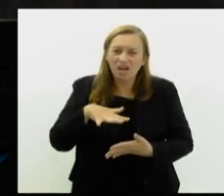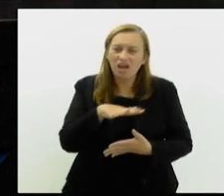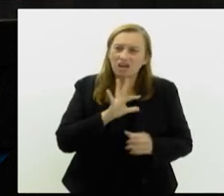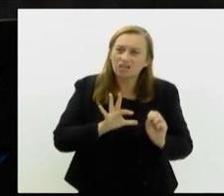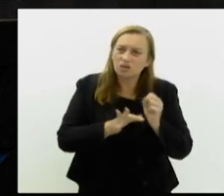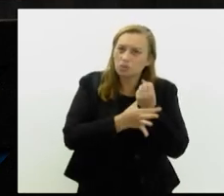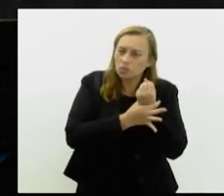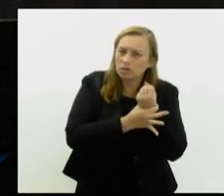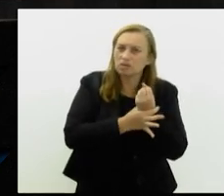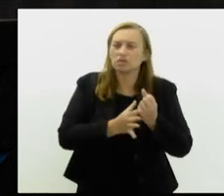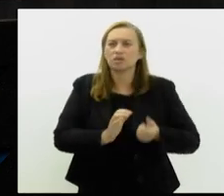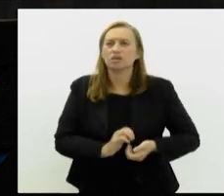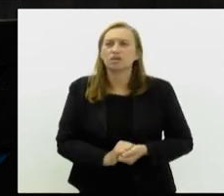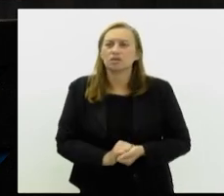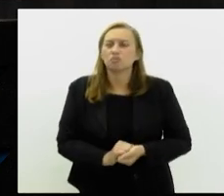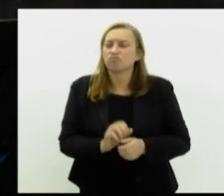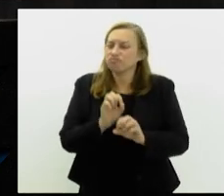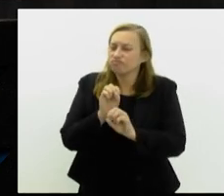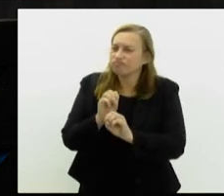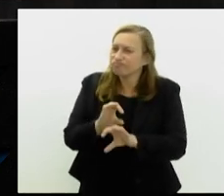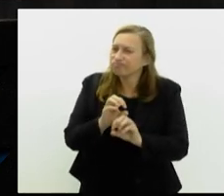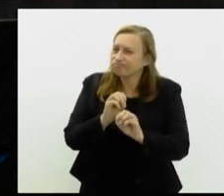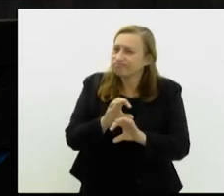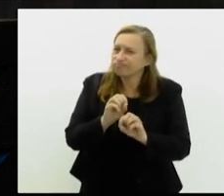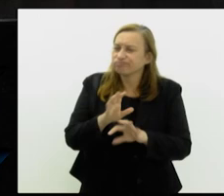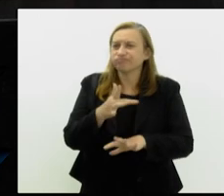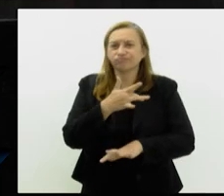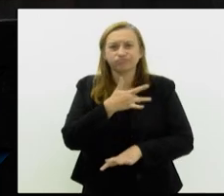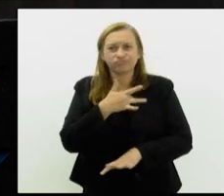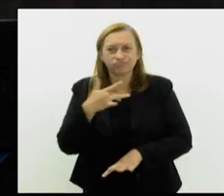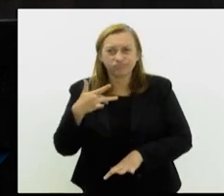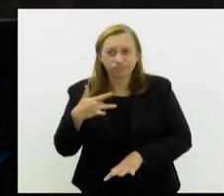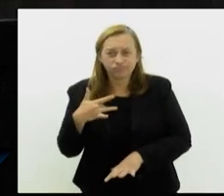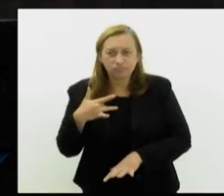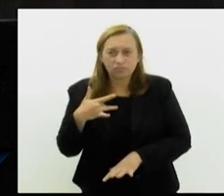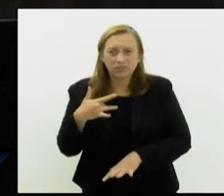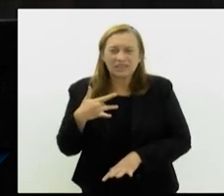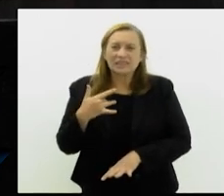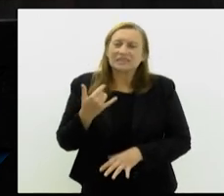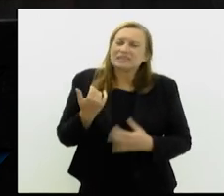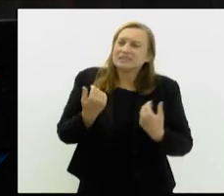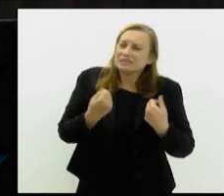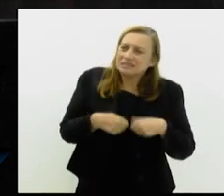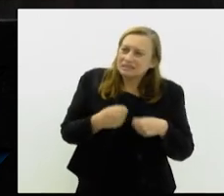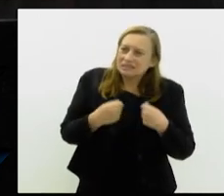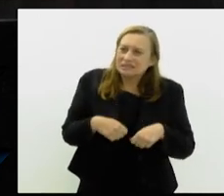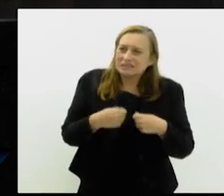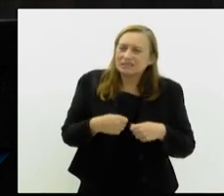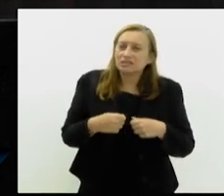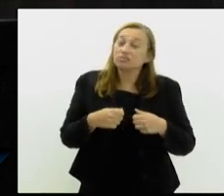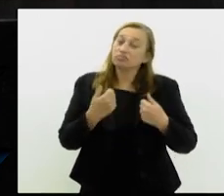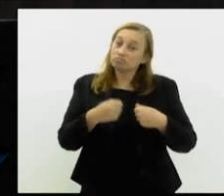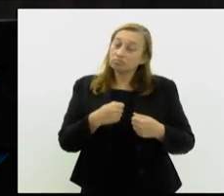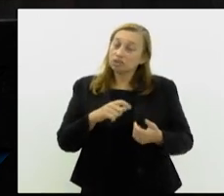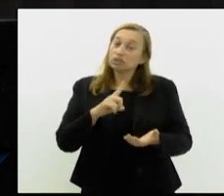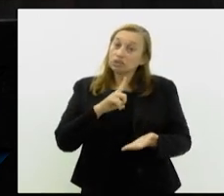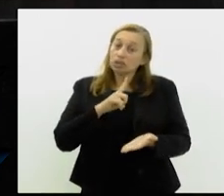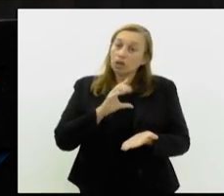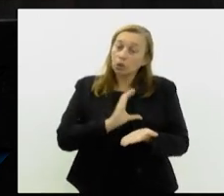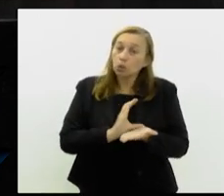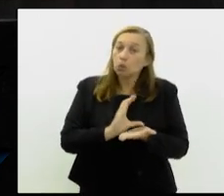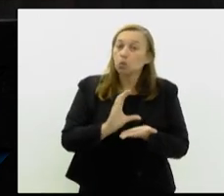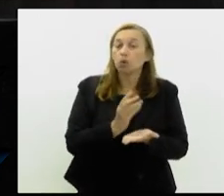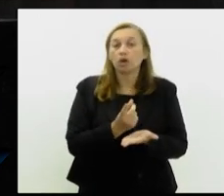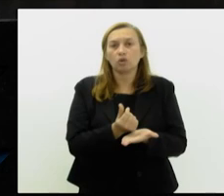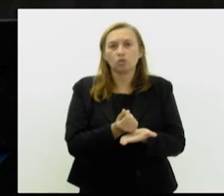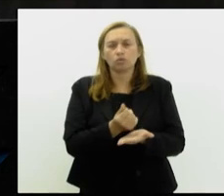pública e educação e saúde né é necessário que haja recursos e o Rio